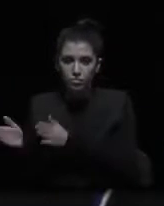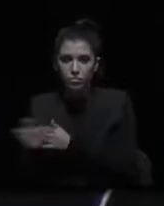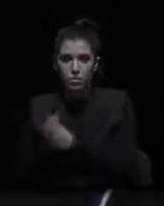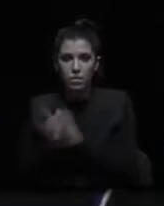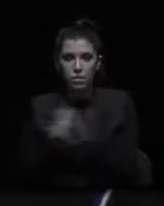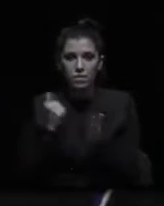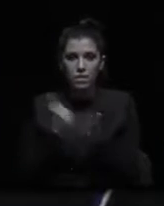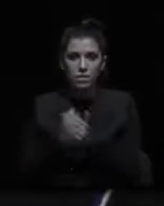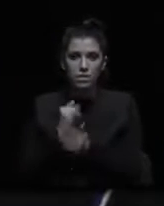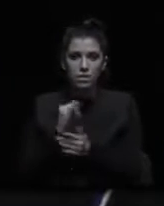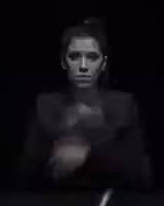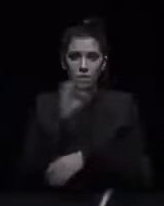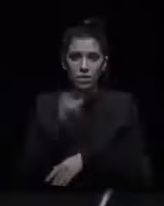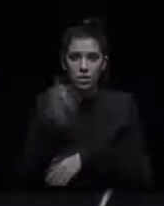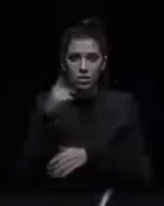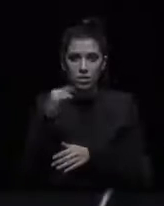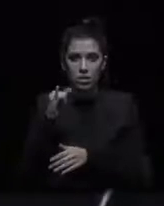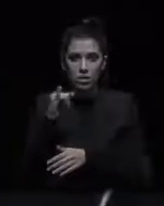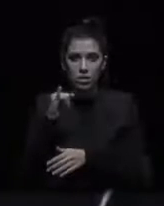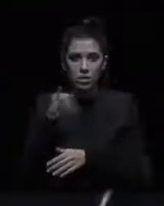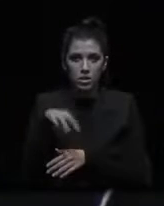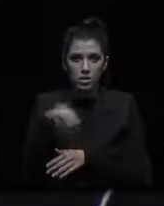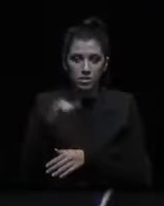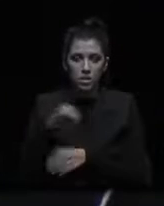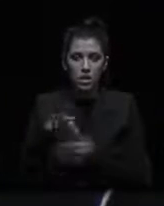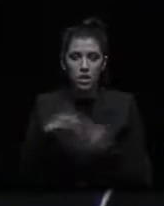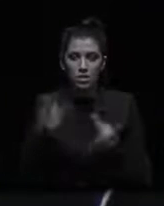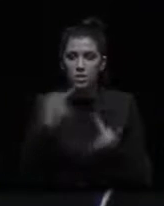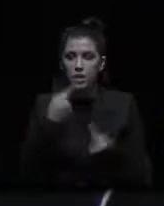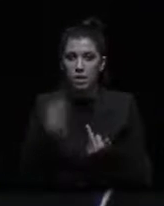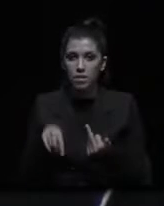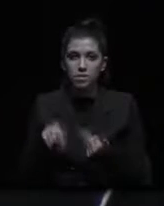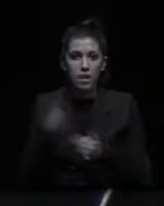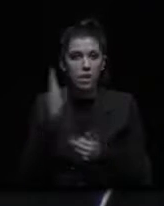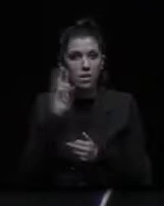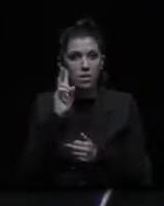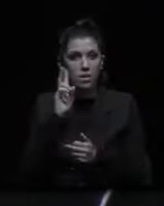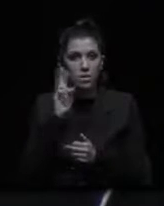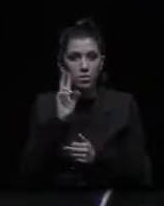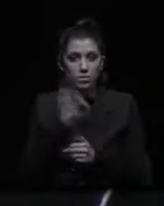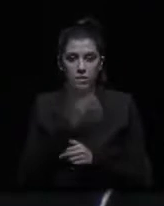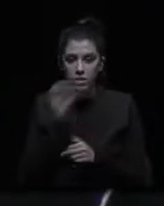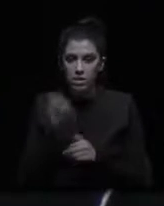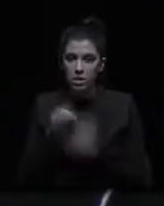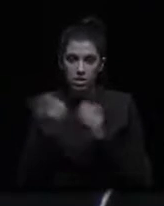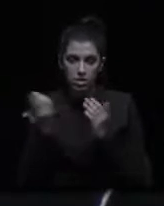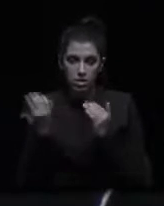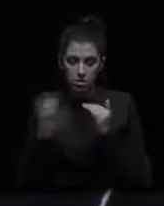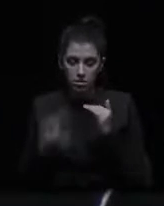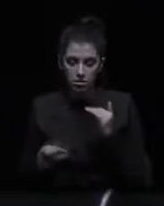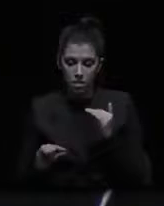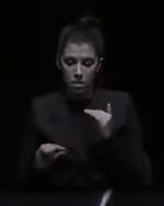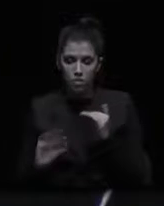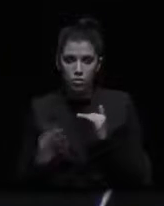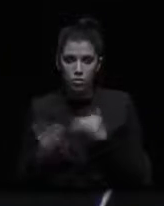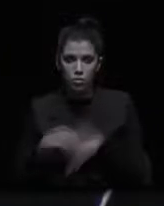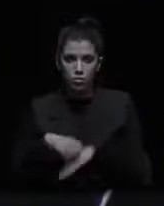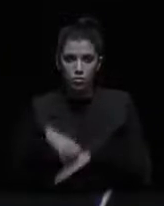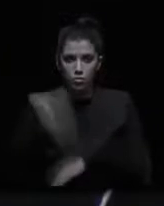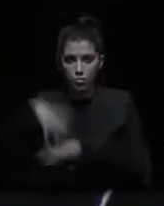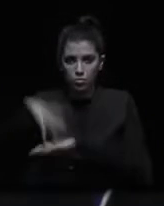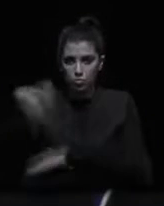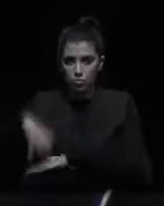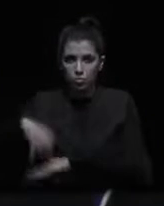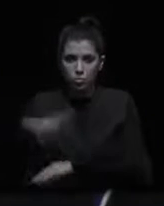fixação da taxa de IMI, a Câmara repete o anterior valor da taxa mais baixa prevista na lei, de 0,3%, para os prédios urbanos destinados à habitação